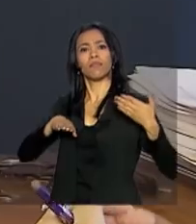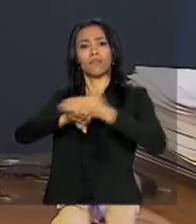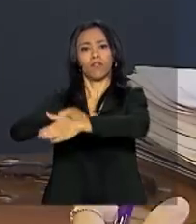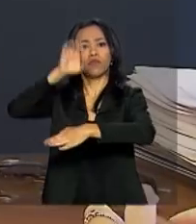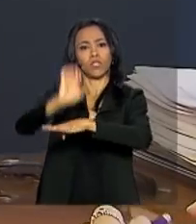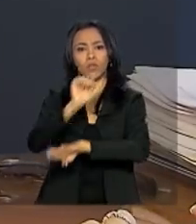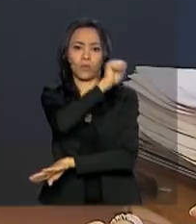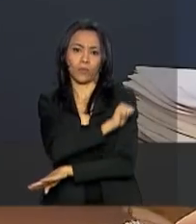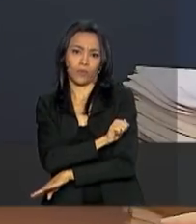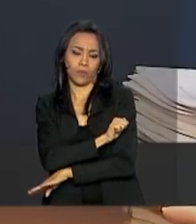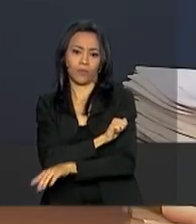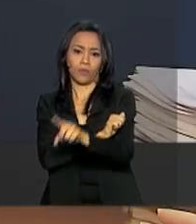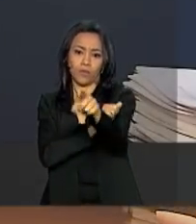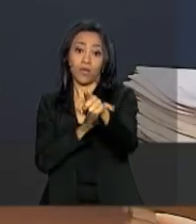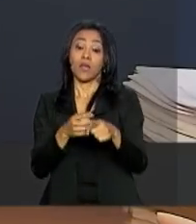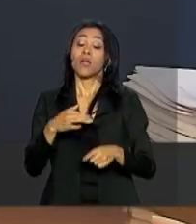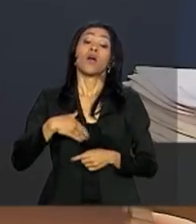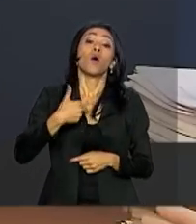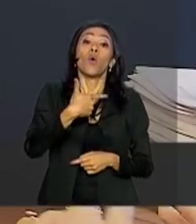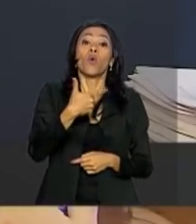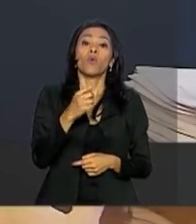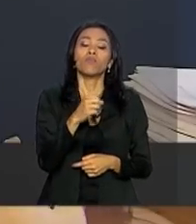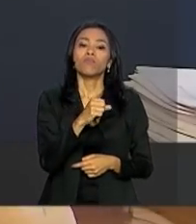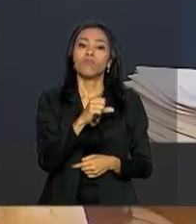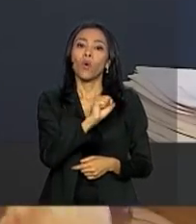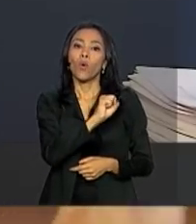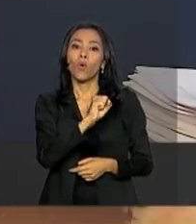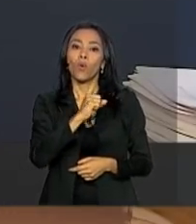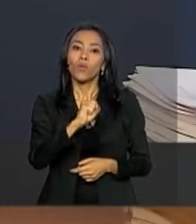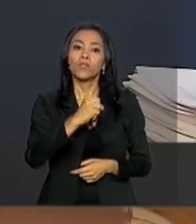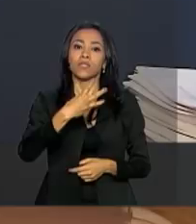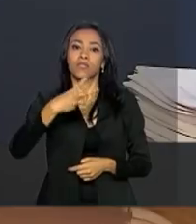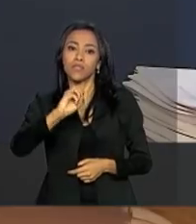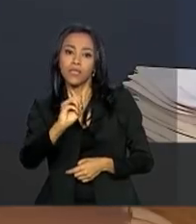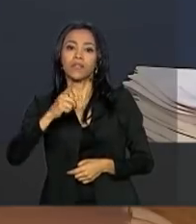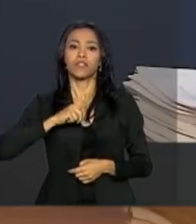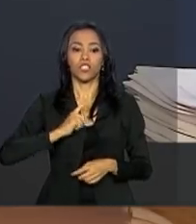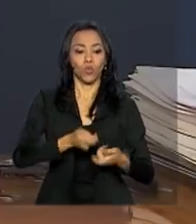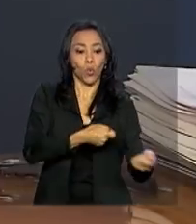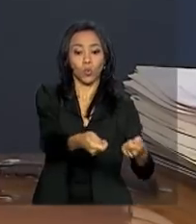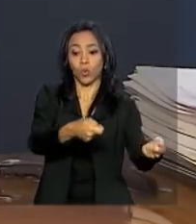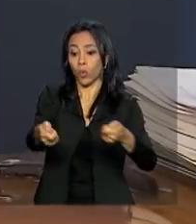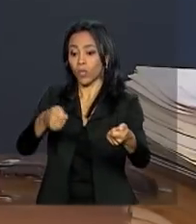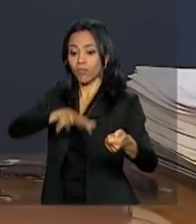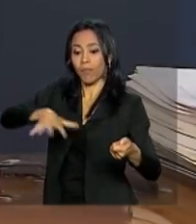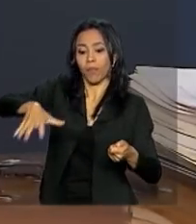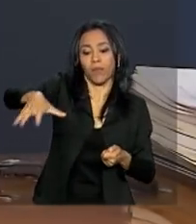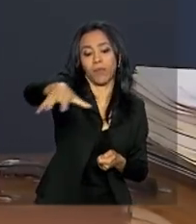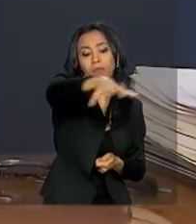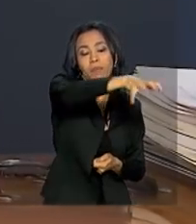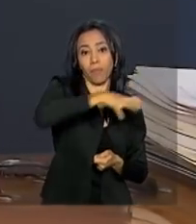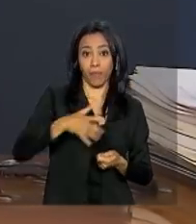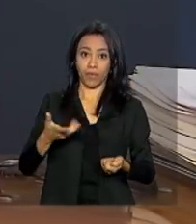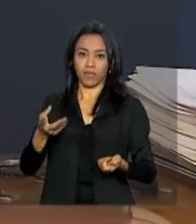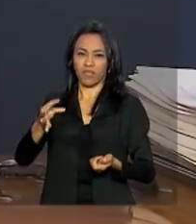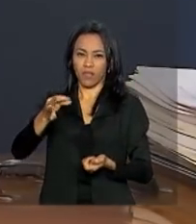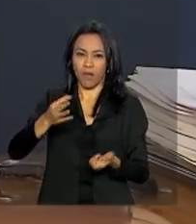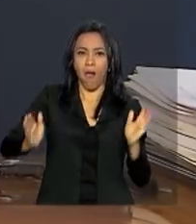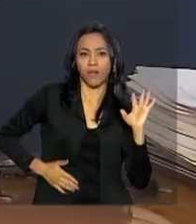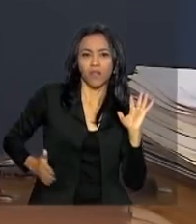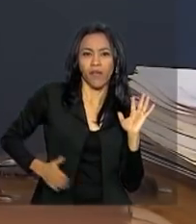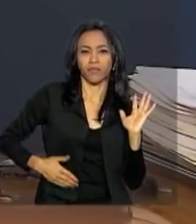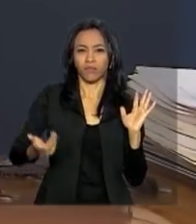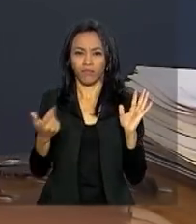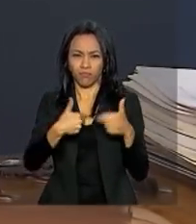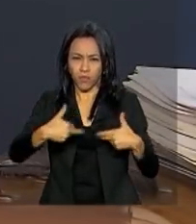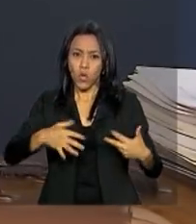federal. 830 comunidades viviam sob o controle do crime, do narcotráfico e das milícias. Isso quer dizer que 1 milhão